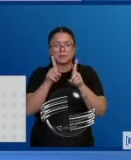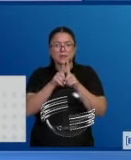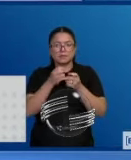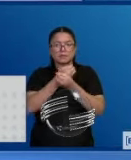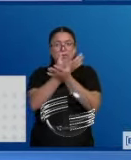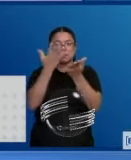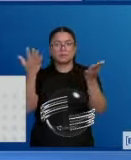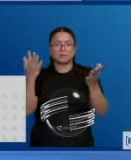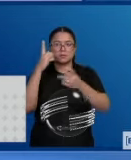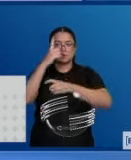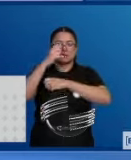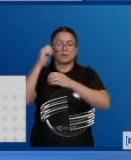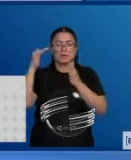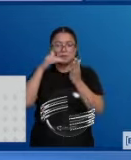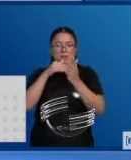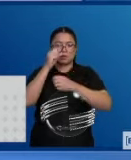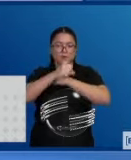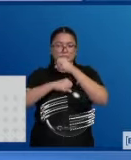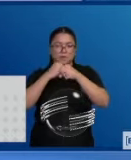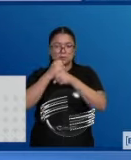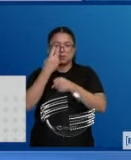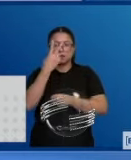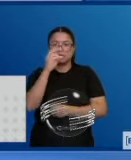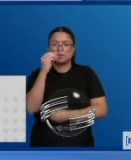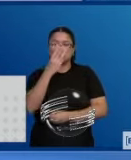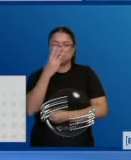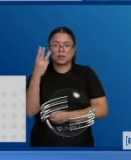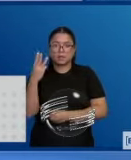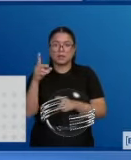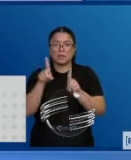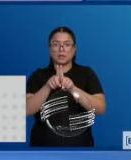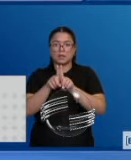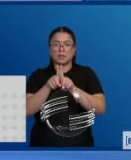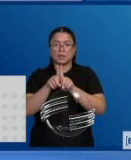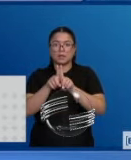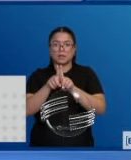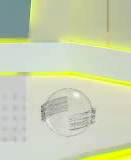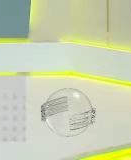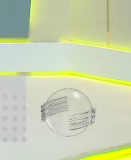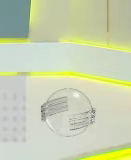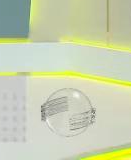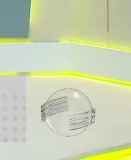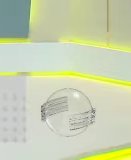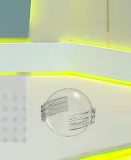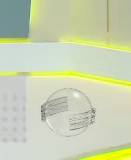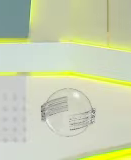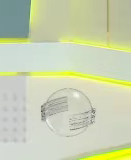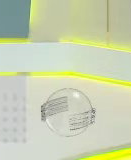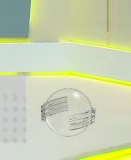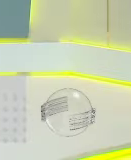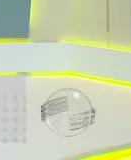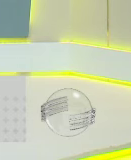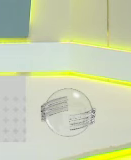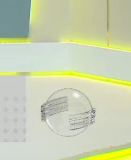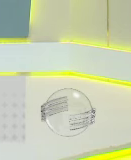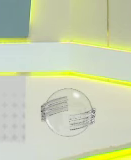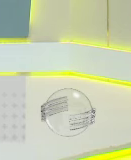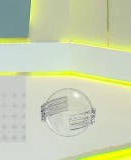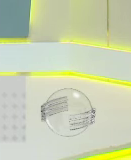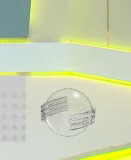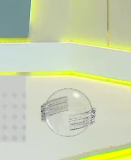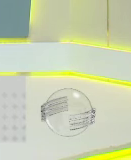em 2033 e do esgotamento em 2040. Deixa eu chamar a Sávia Barreto, ela